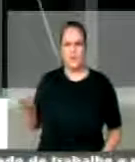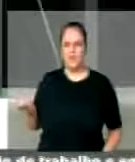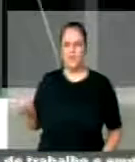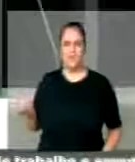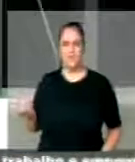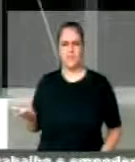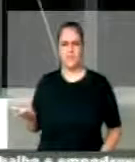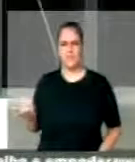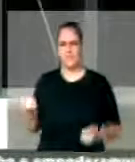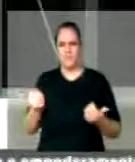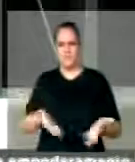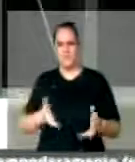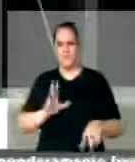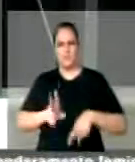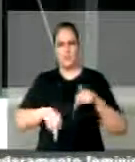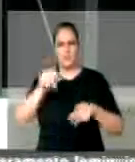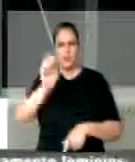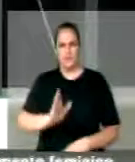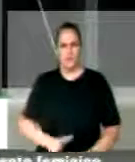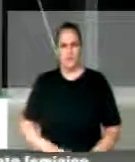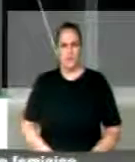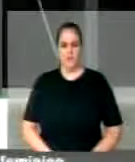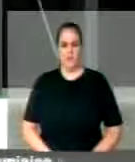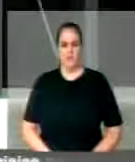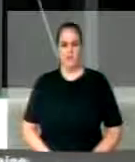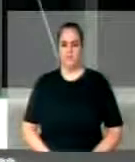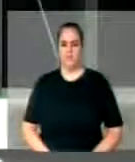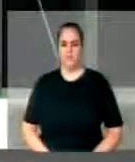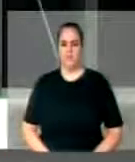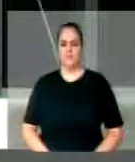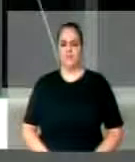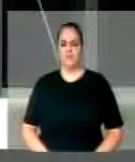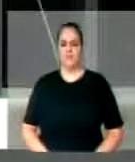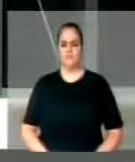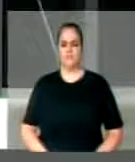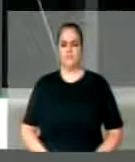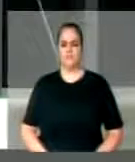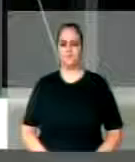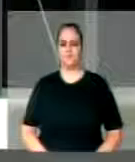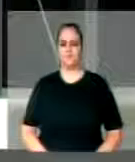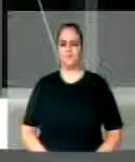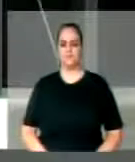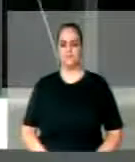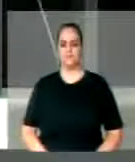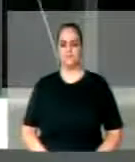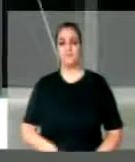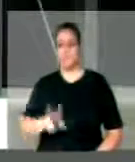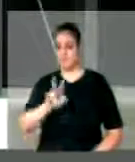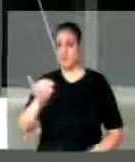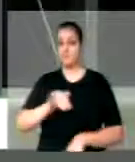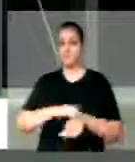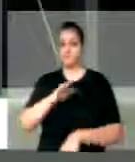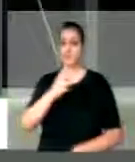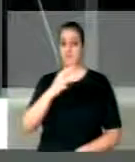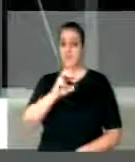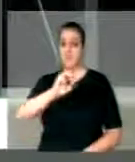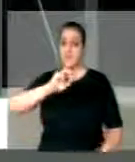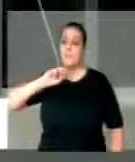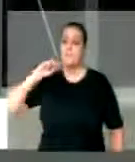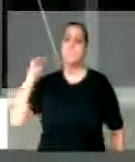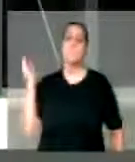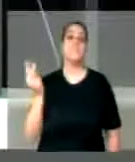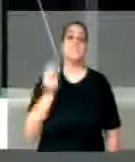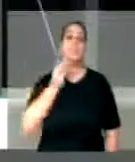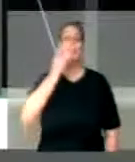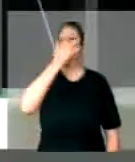a população brasileira. Se nós sabemos que nós teremos mais de 30 milhões de miseráveis